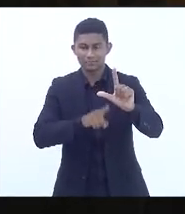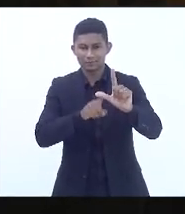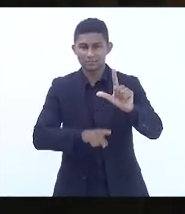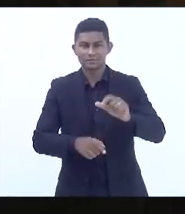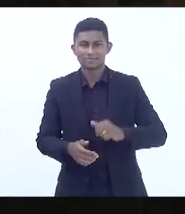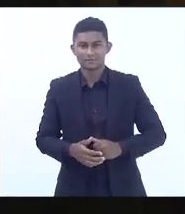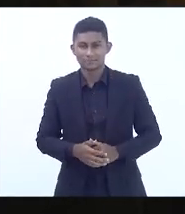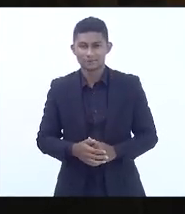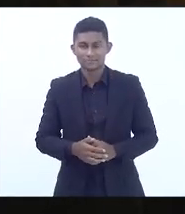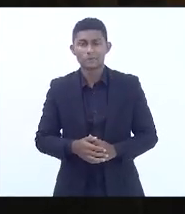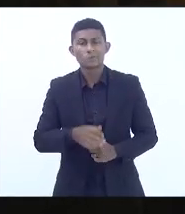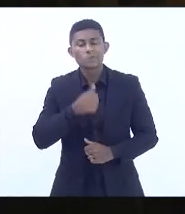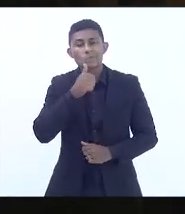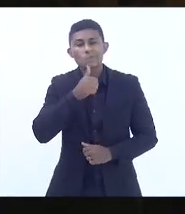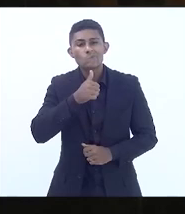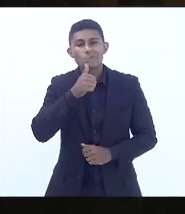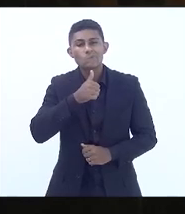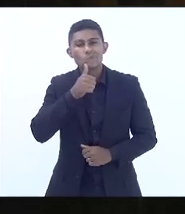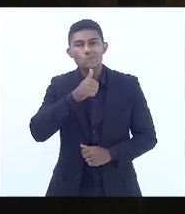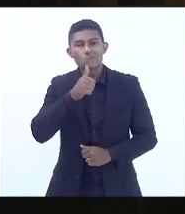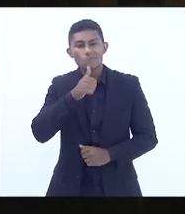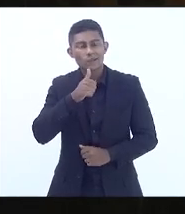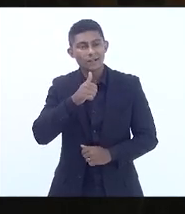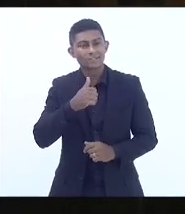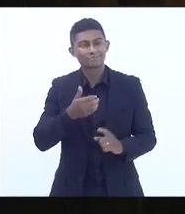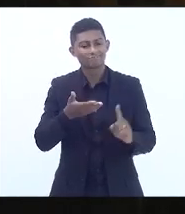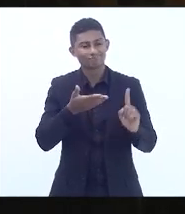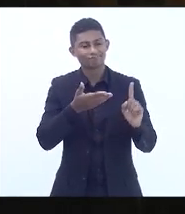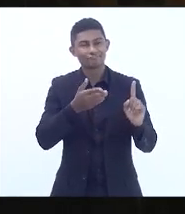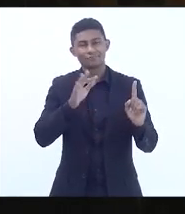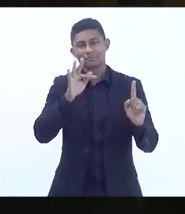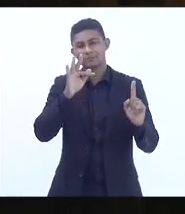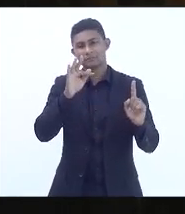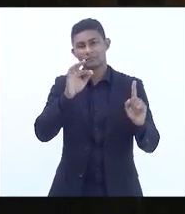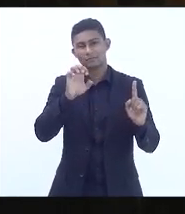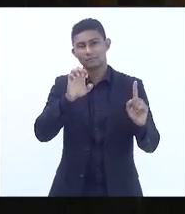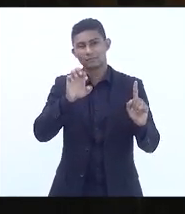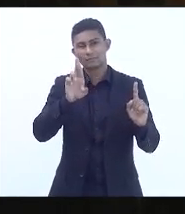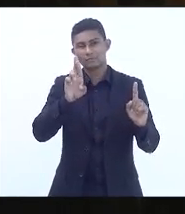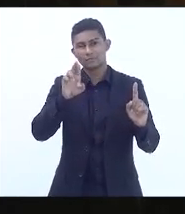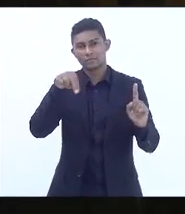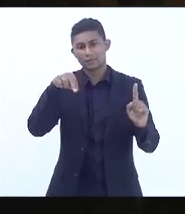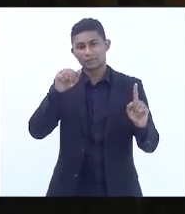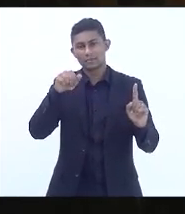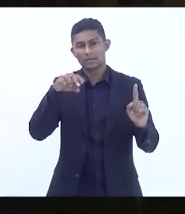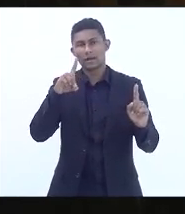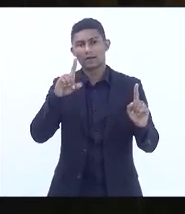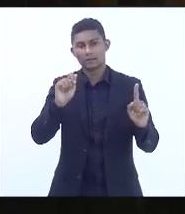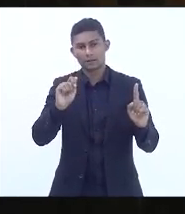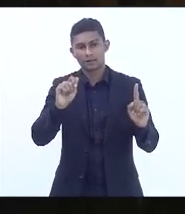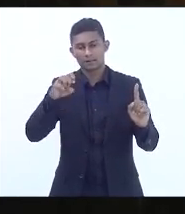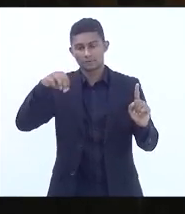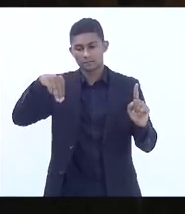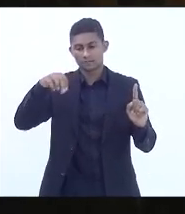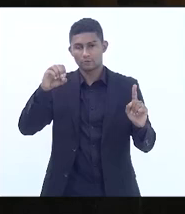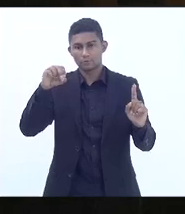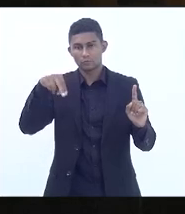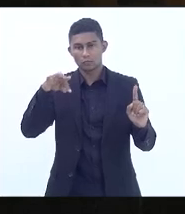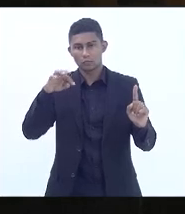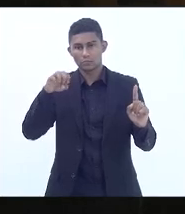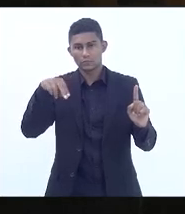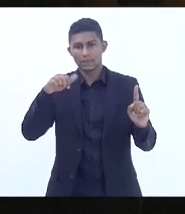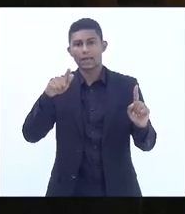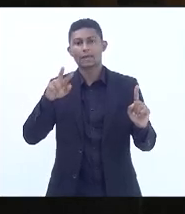da grande mulher brasileira, Fernanda Montenegro, que assumiu